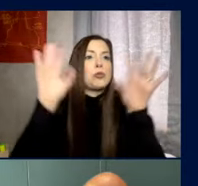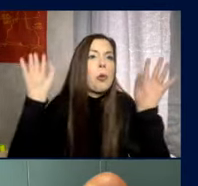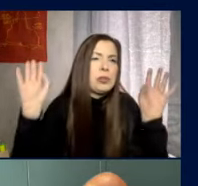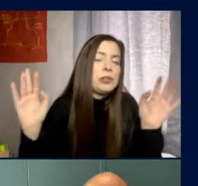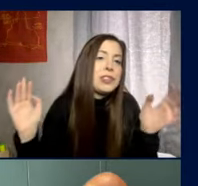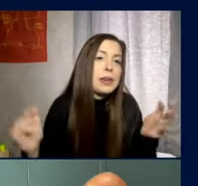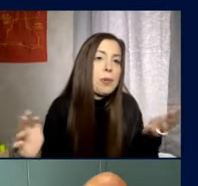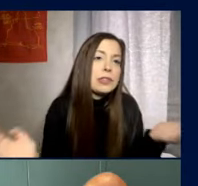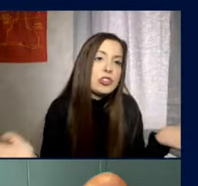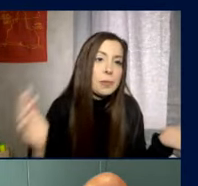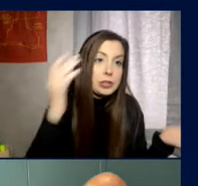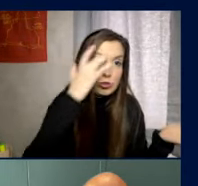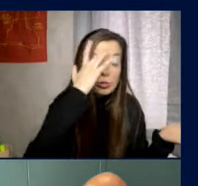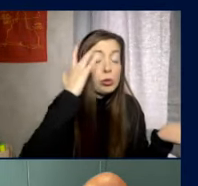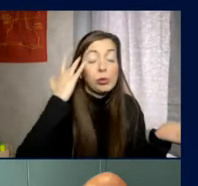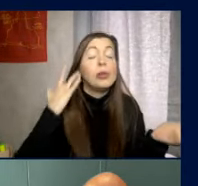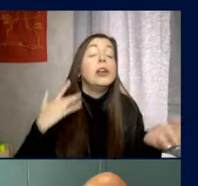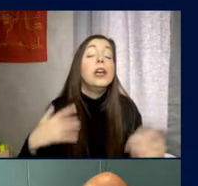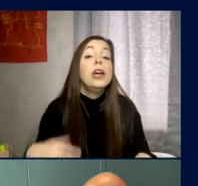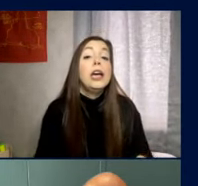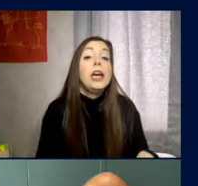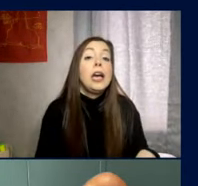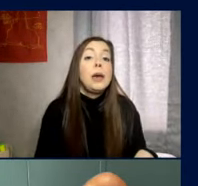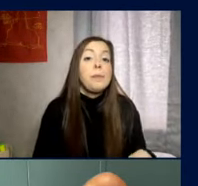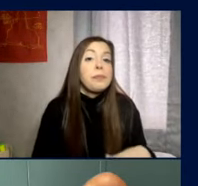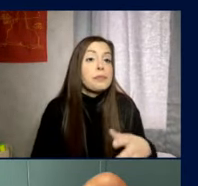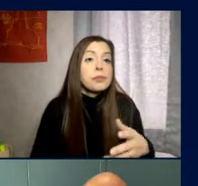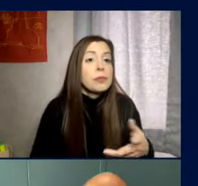esse estudo, se é que pode se chamar de estudo,